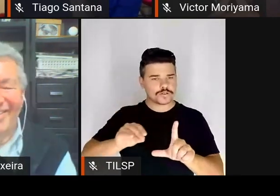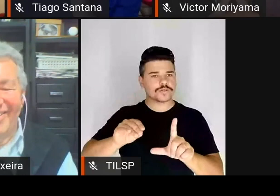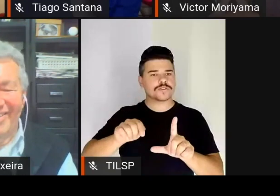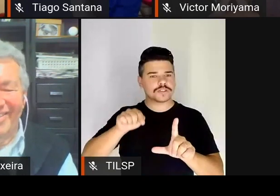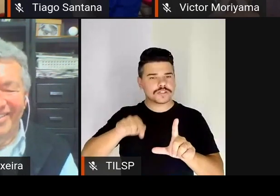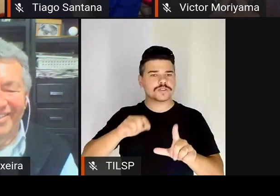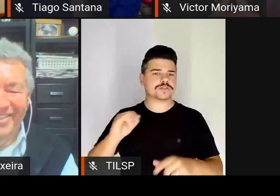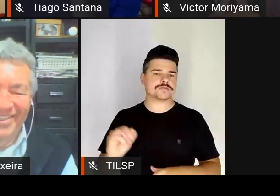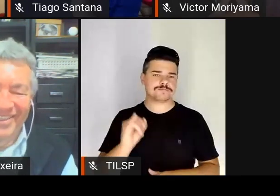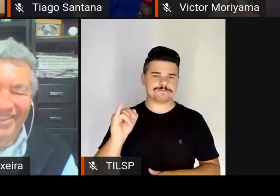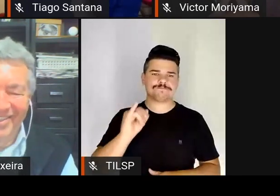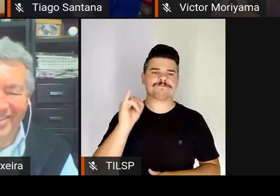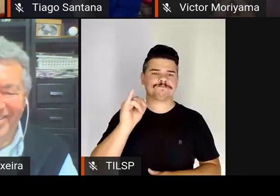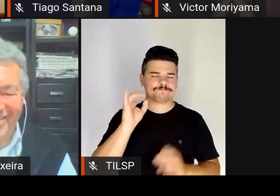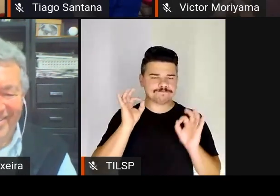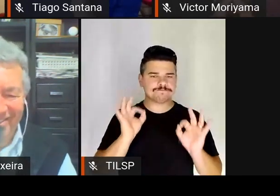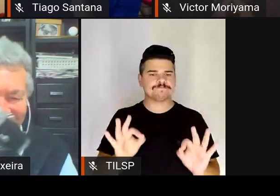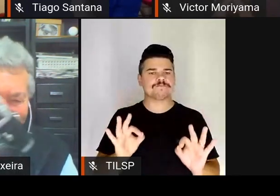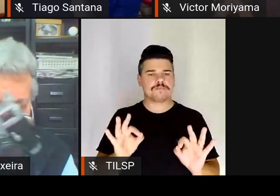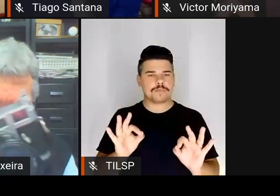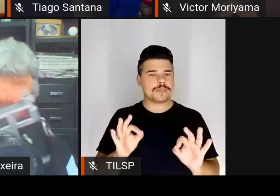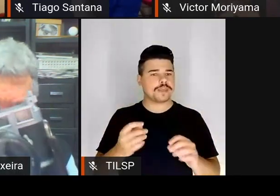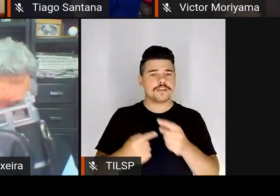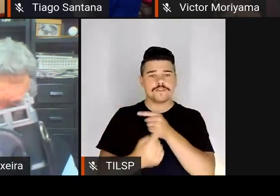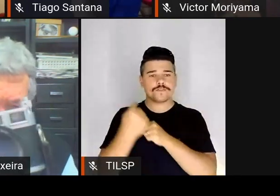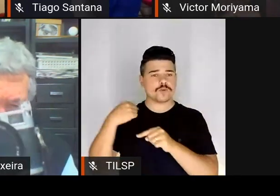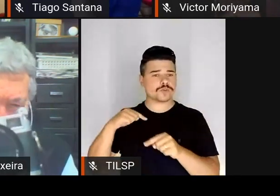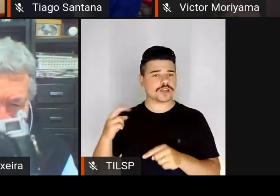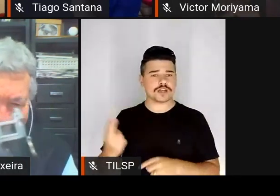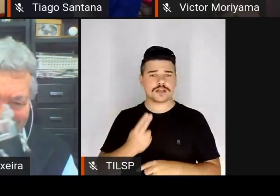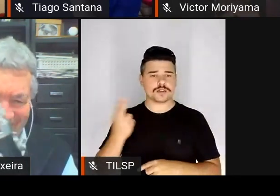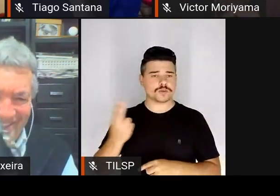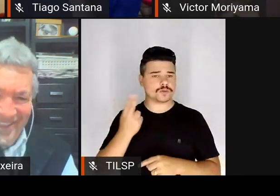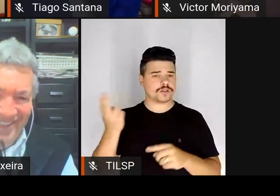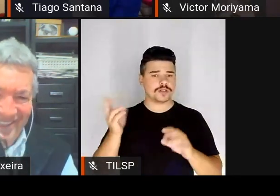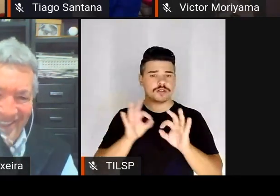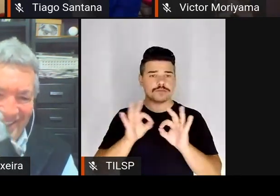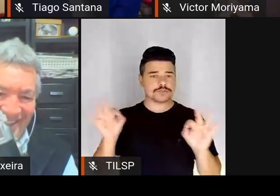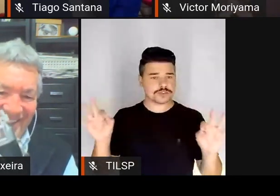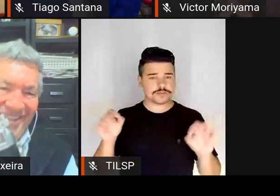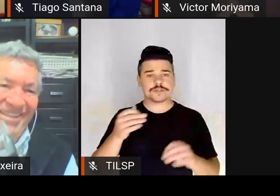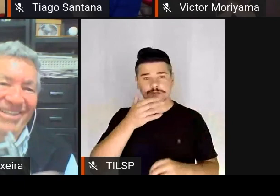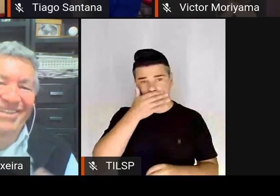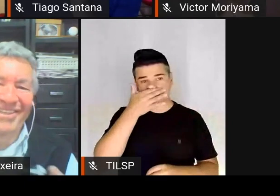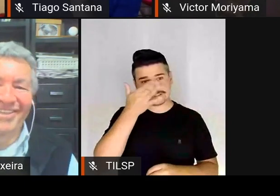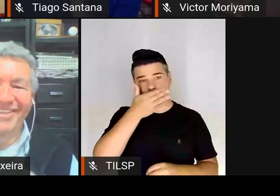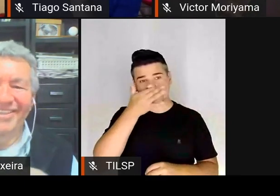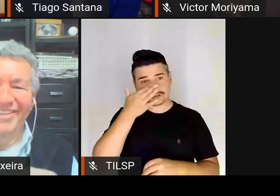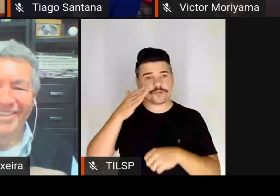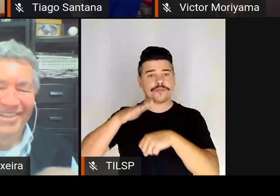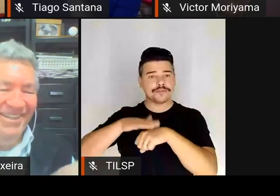coisa irreversível e bem, só vai fazer bem